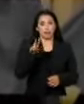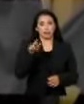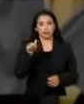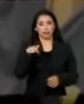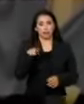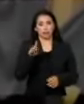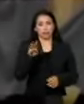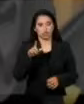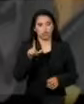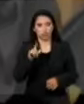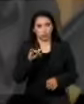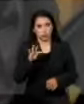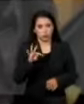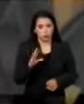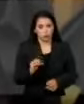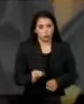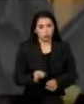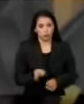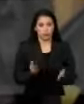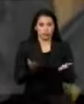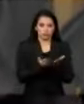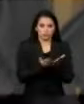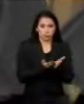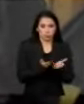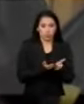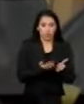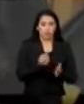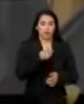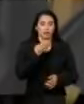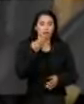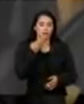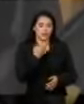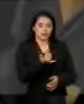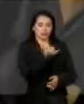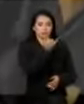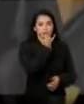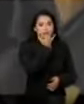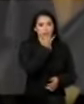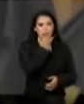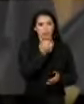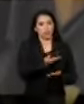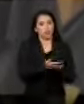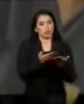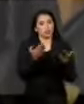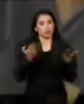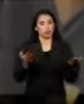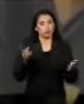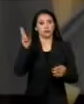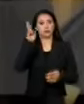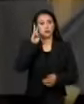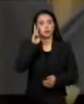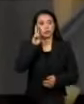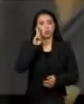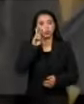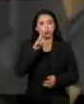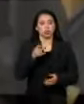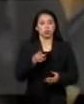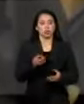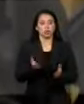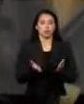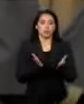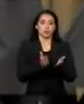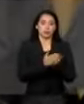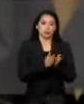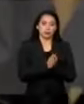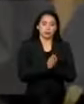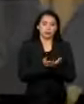entanto, por ser evangélico, peço vênia também a todos para relembrar aqui o meu livro de cabeceira, que